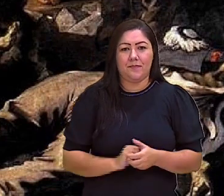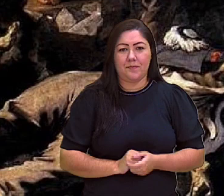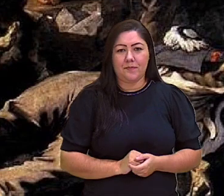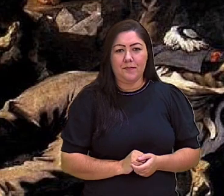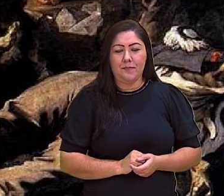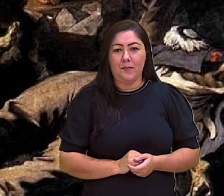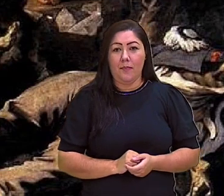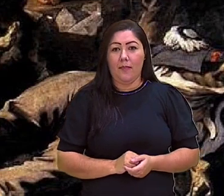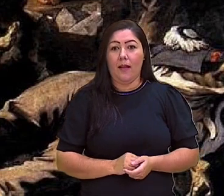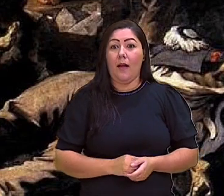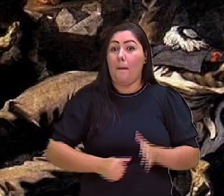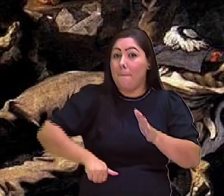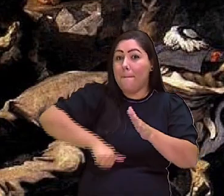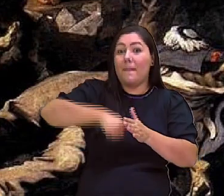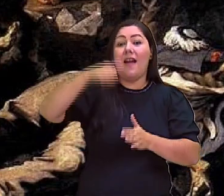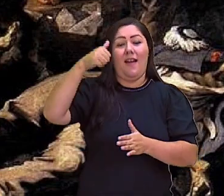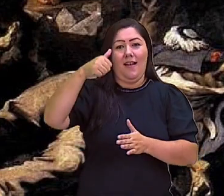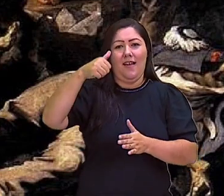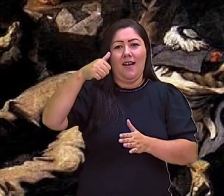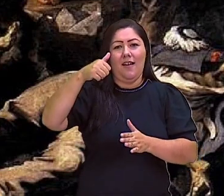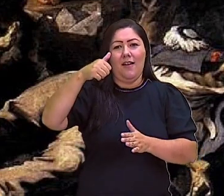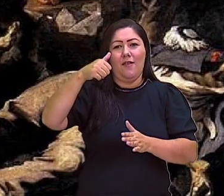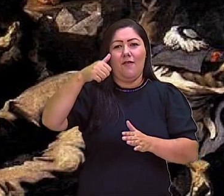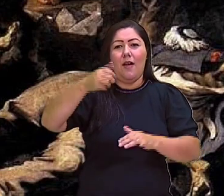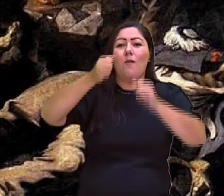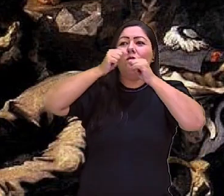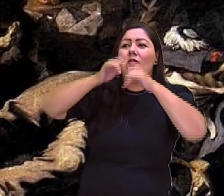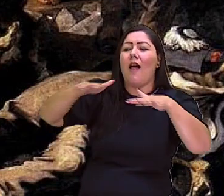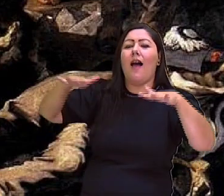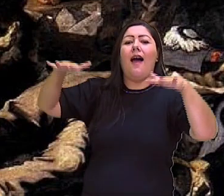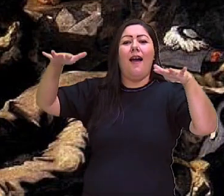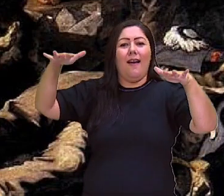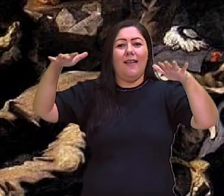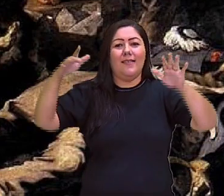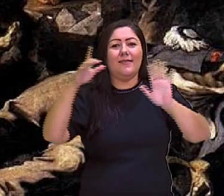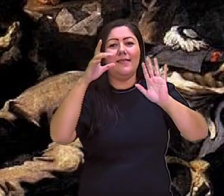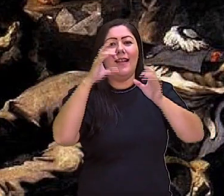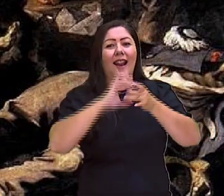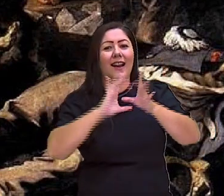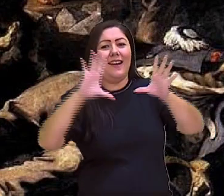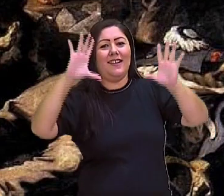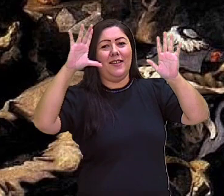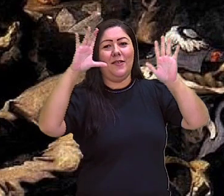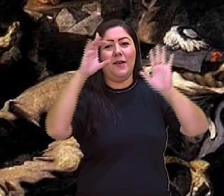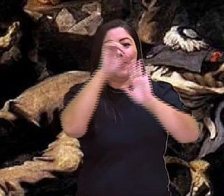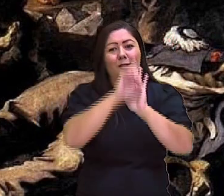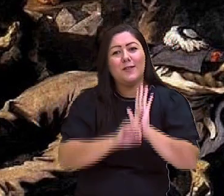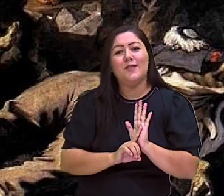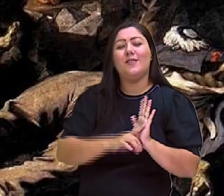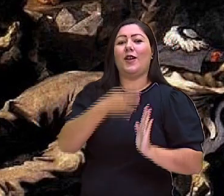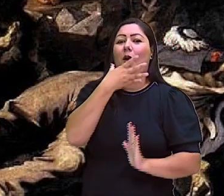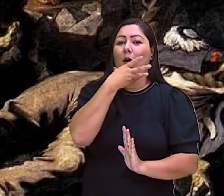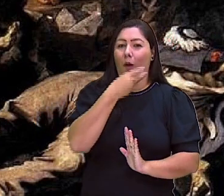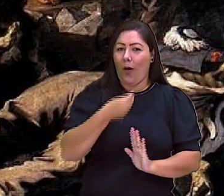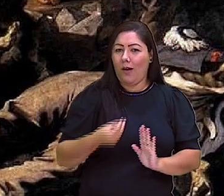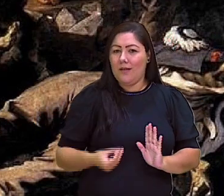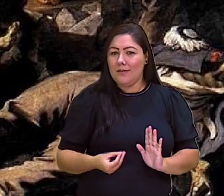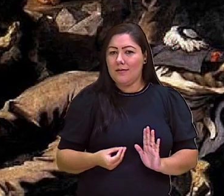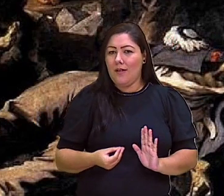Pela primeira vez são proclamados as liberdades e os direitos fundamentais do homem de